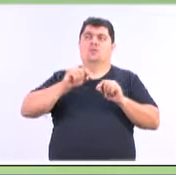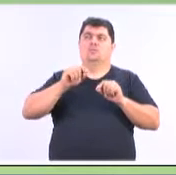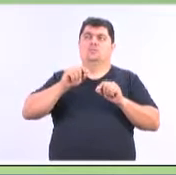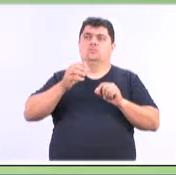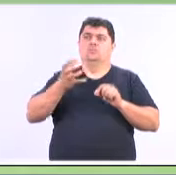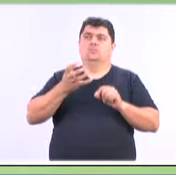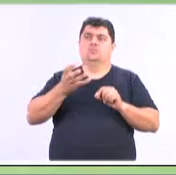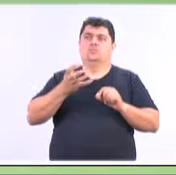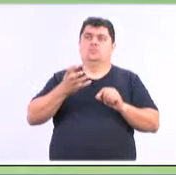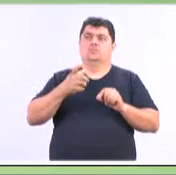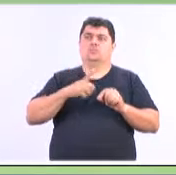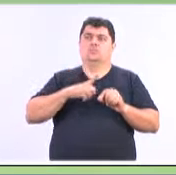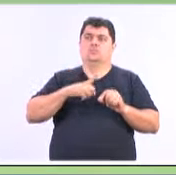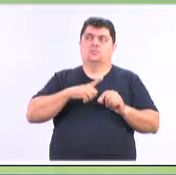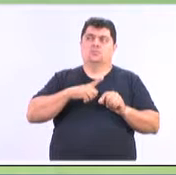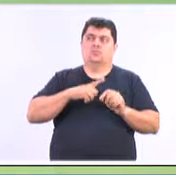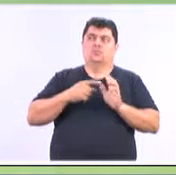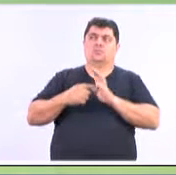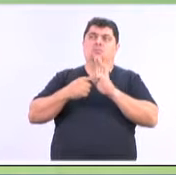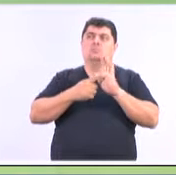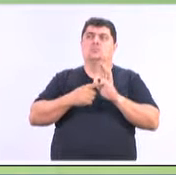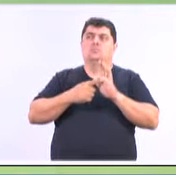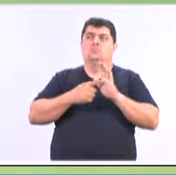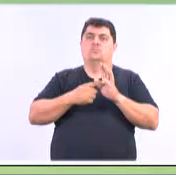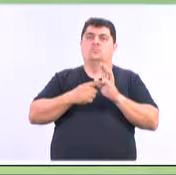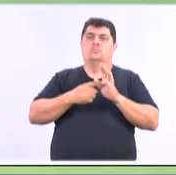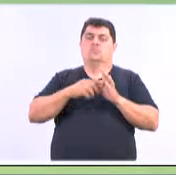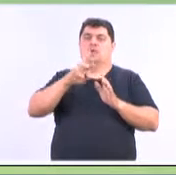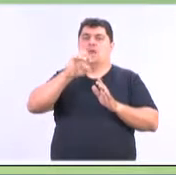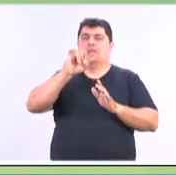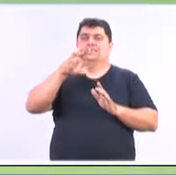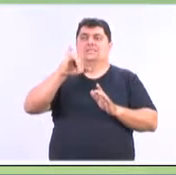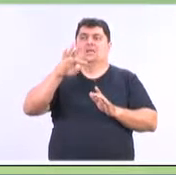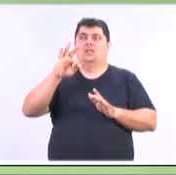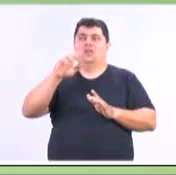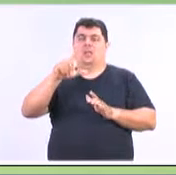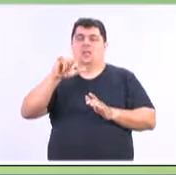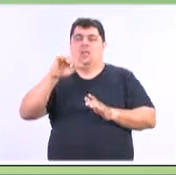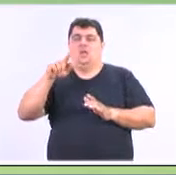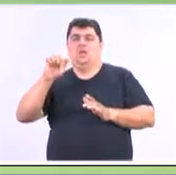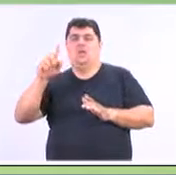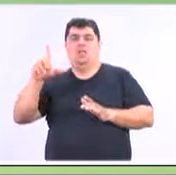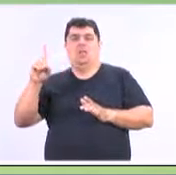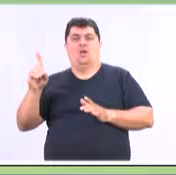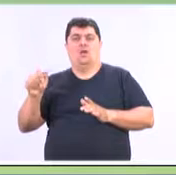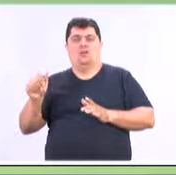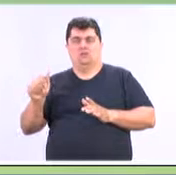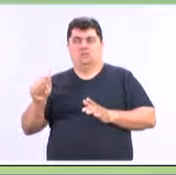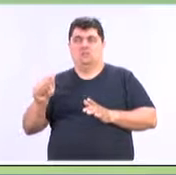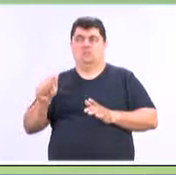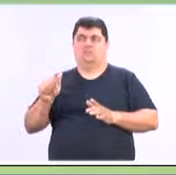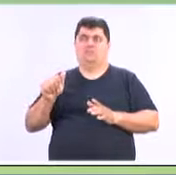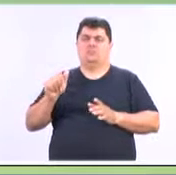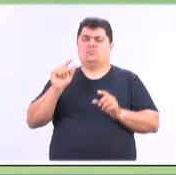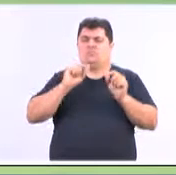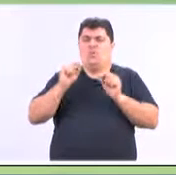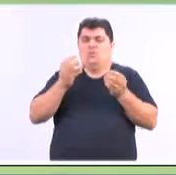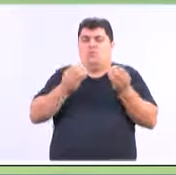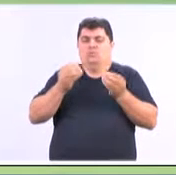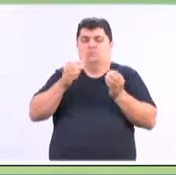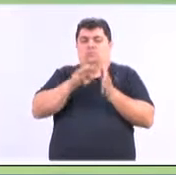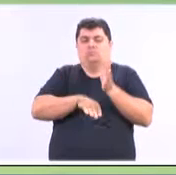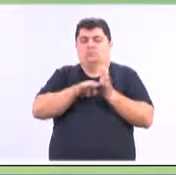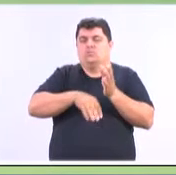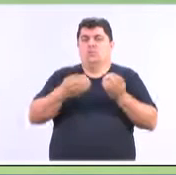que nos remeta ao cálculo da receita líquida, correto? Vamos lá, receita líquida é